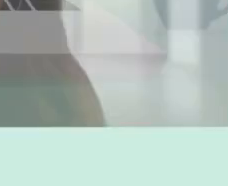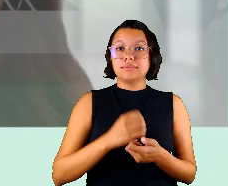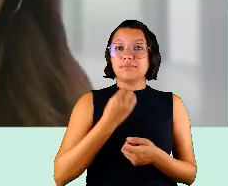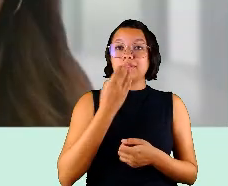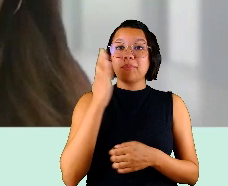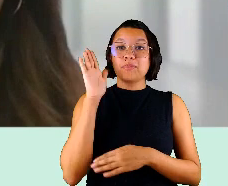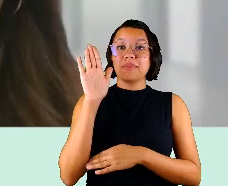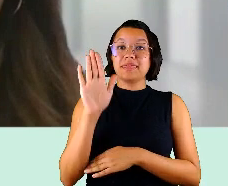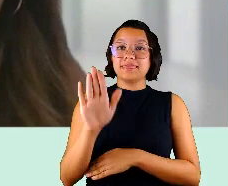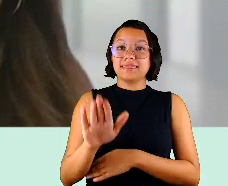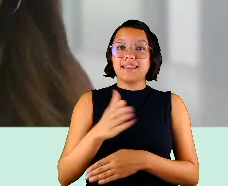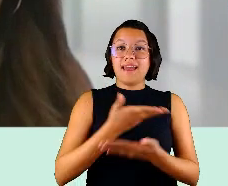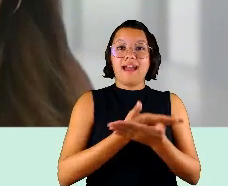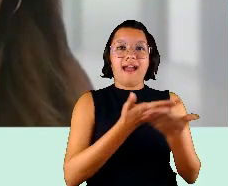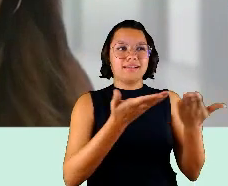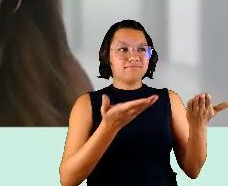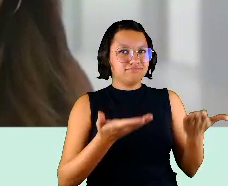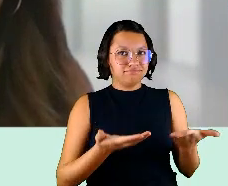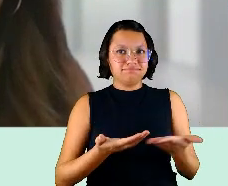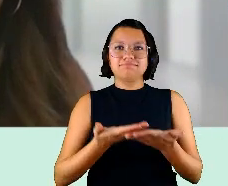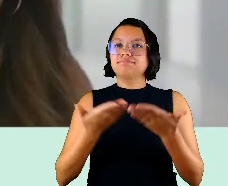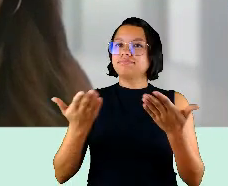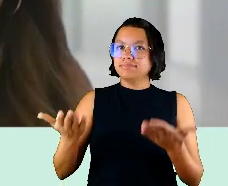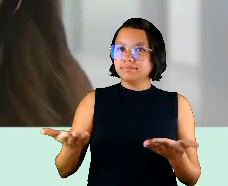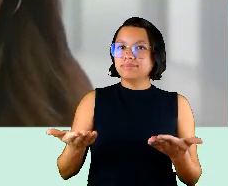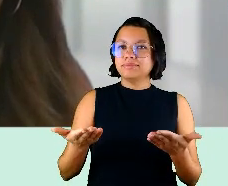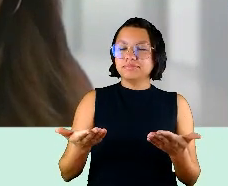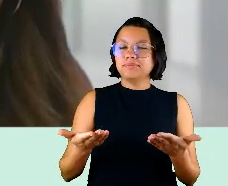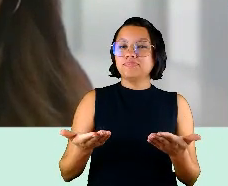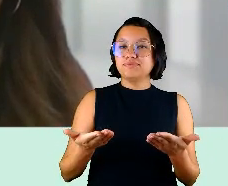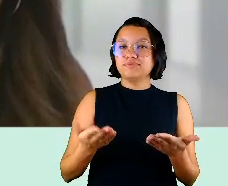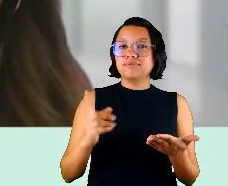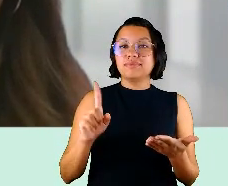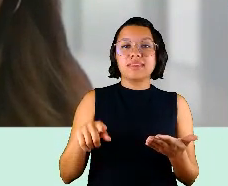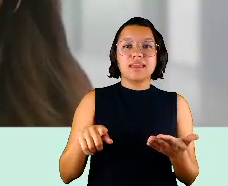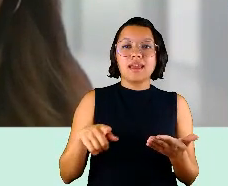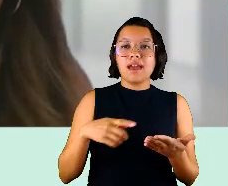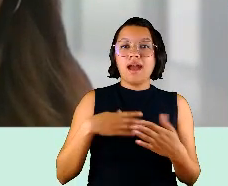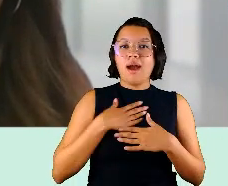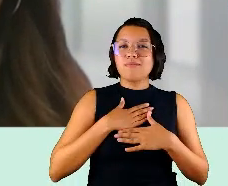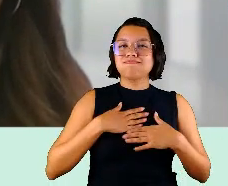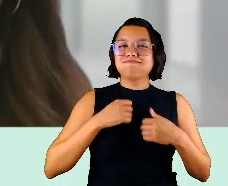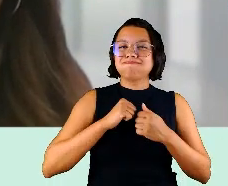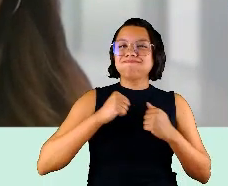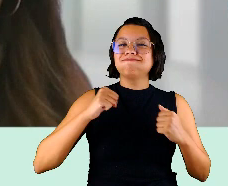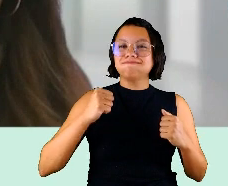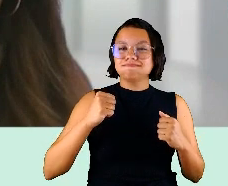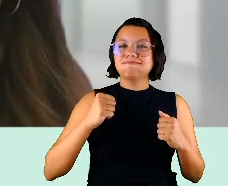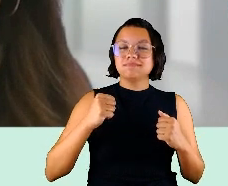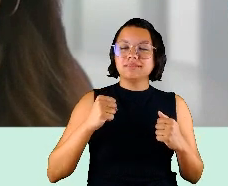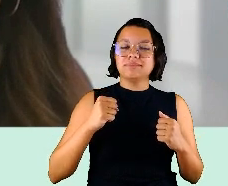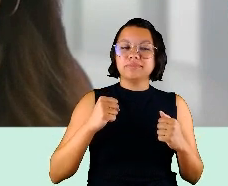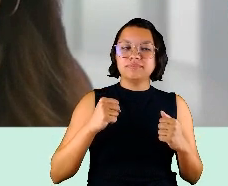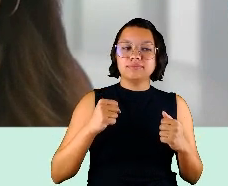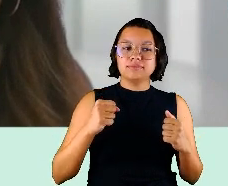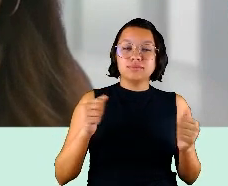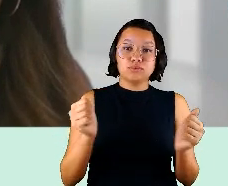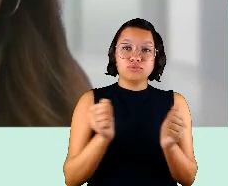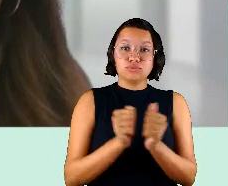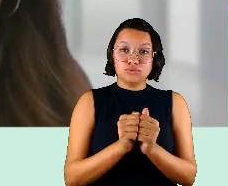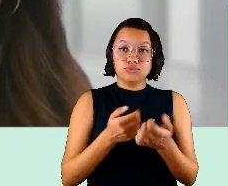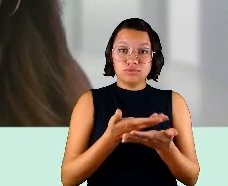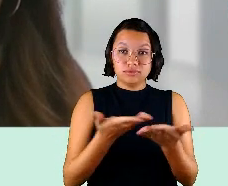Boa tarde a todas e todos. É uma grande satisfação estarmos